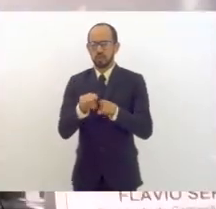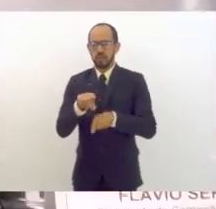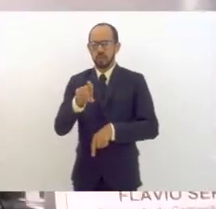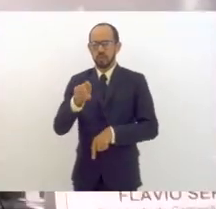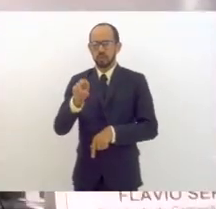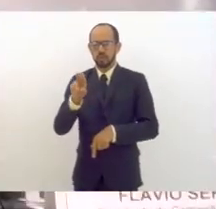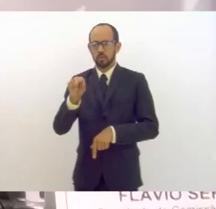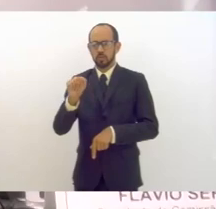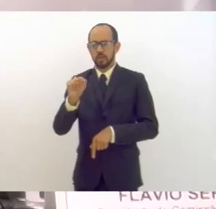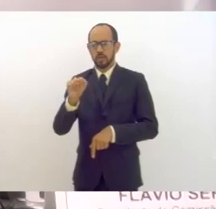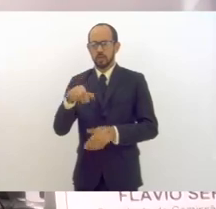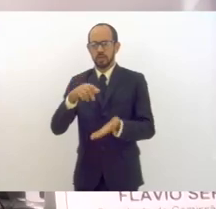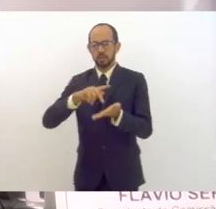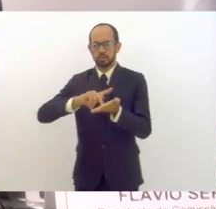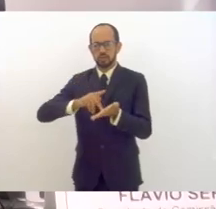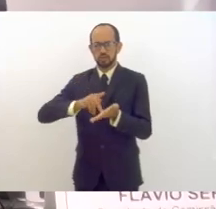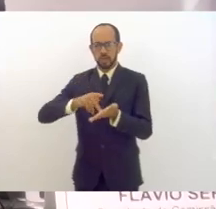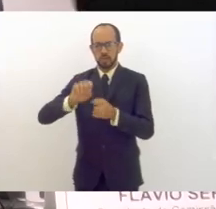Estadual dos Profissionais de Educação.